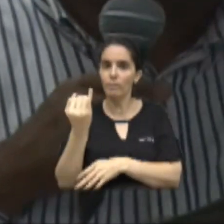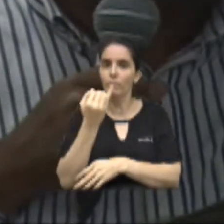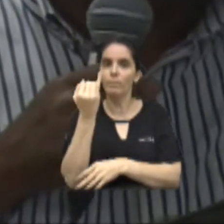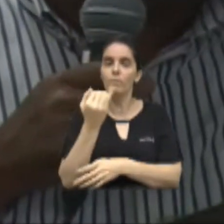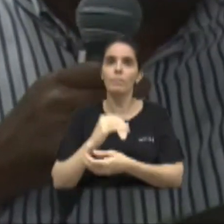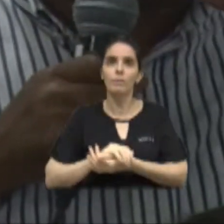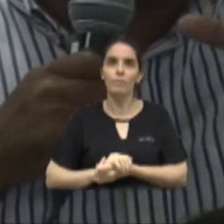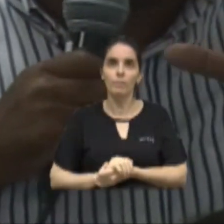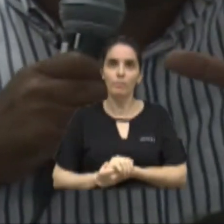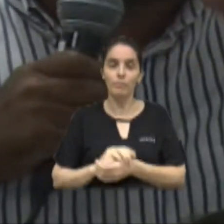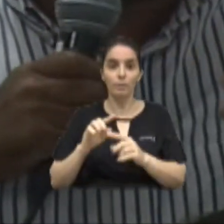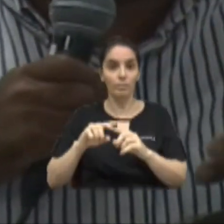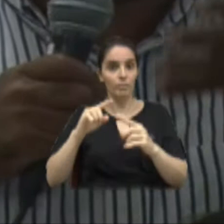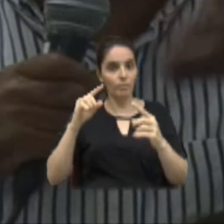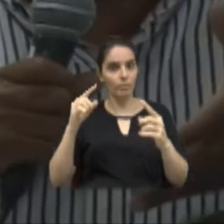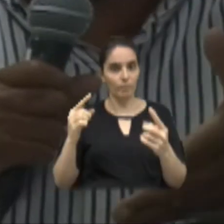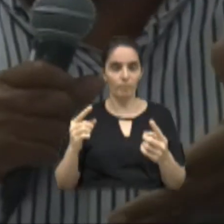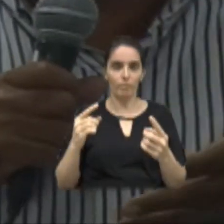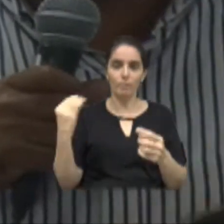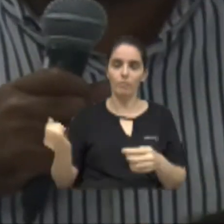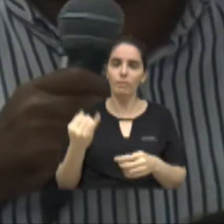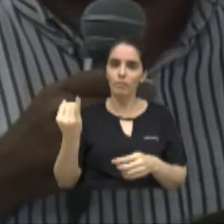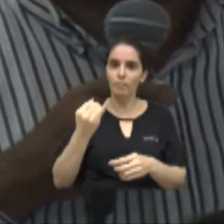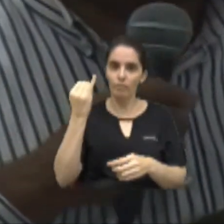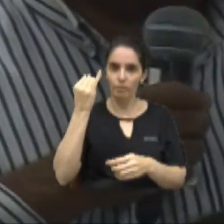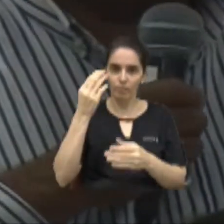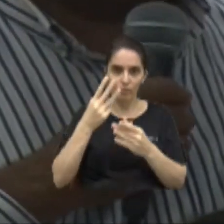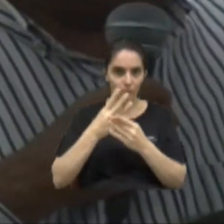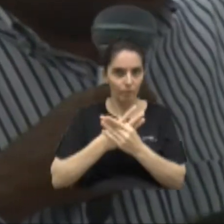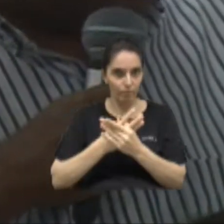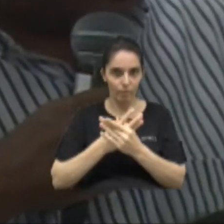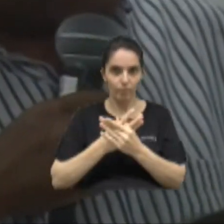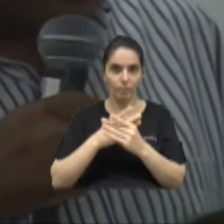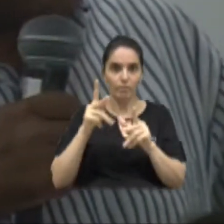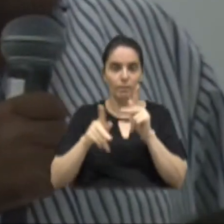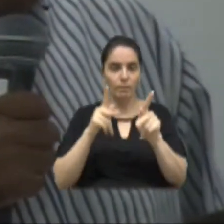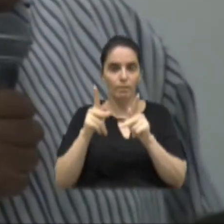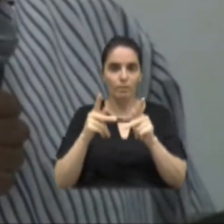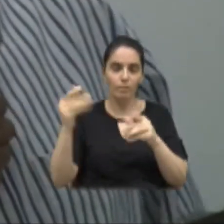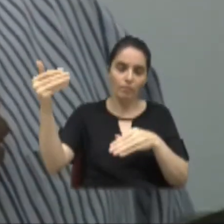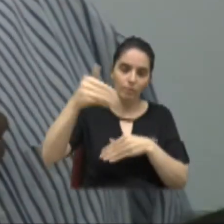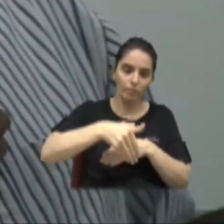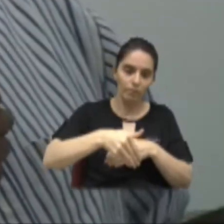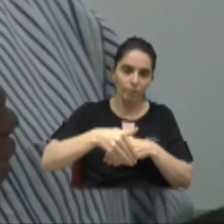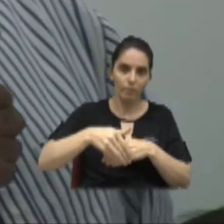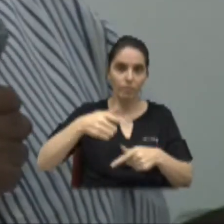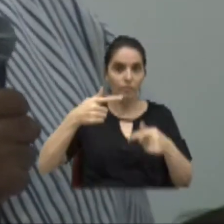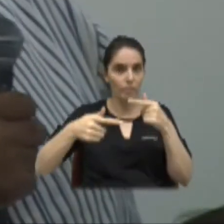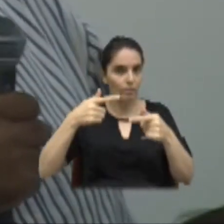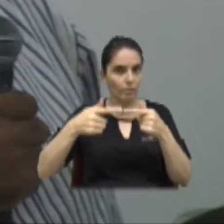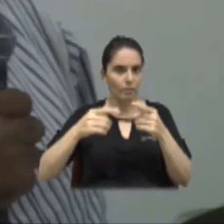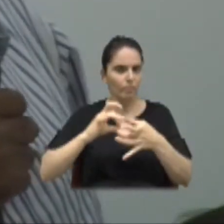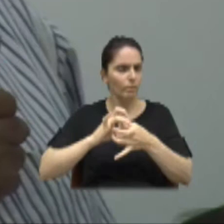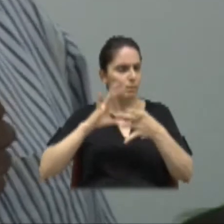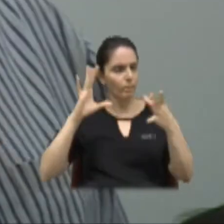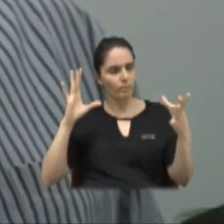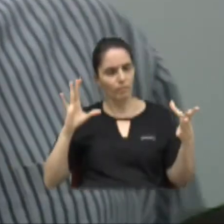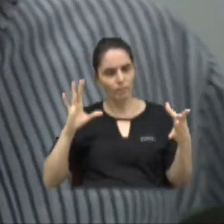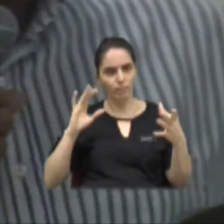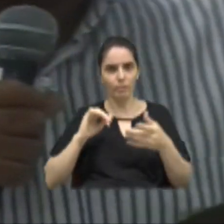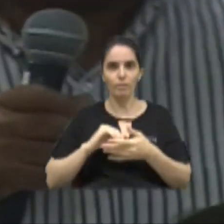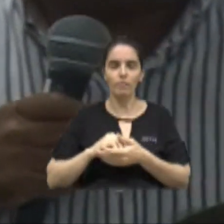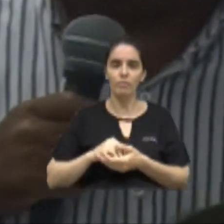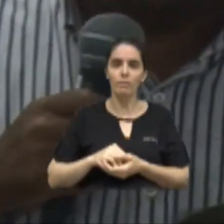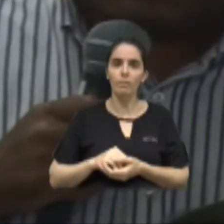essa reunião. O mais importante é dizer que essa casa sempre está aberta ao debate. Os moradores que estiveram aqui foram recebidos